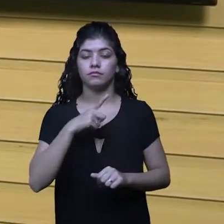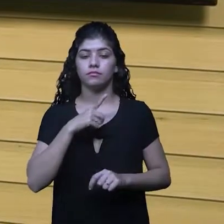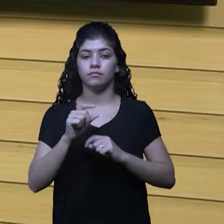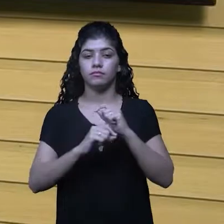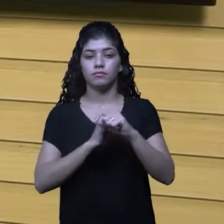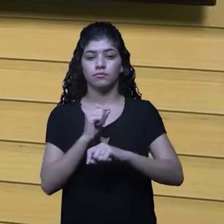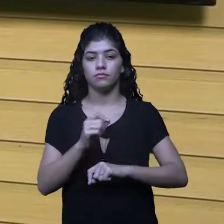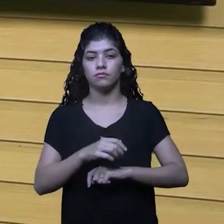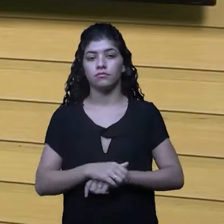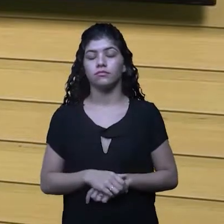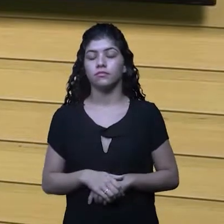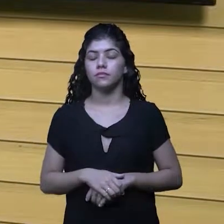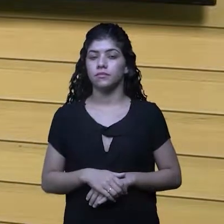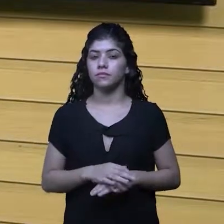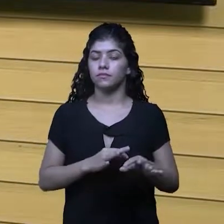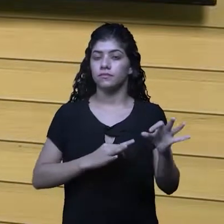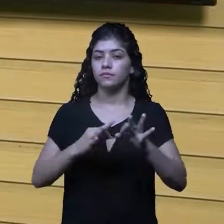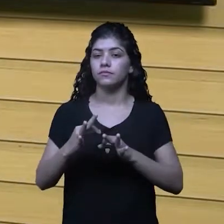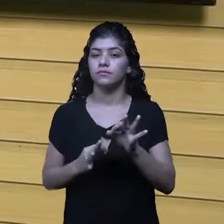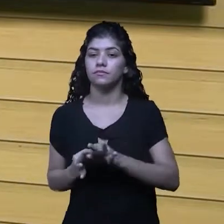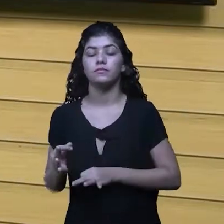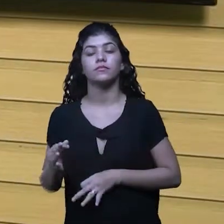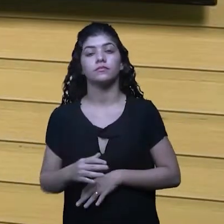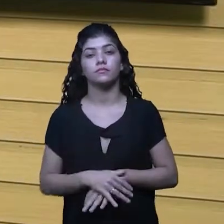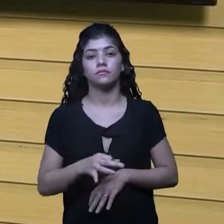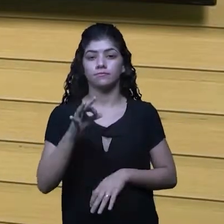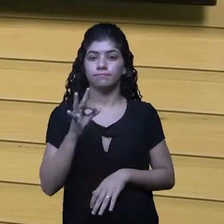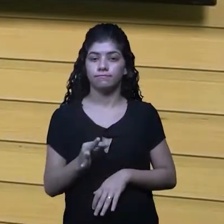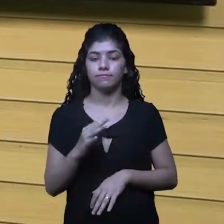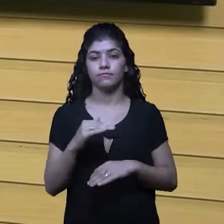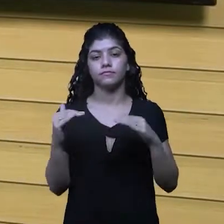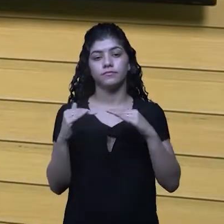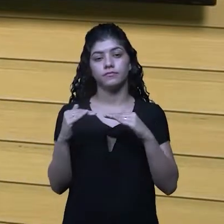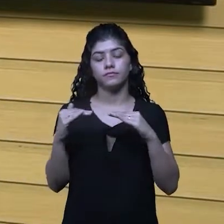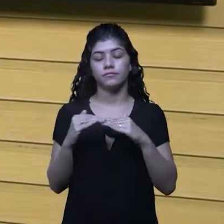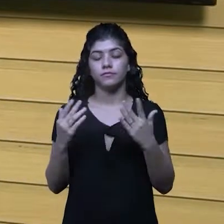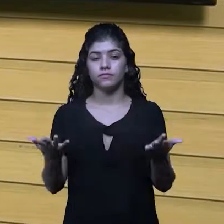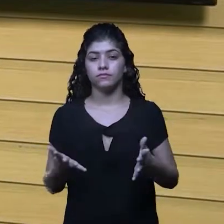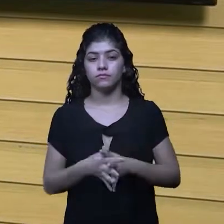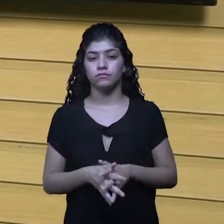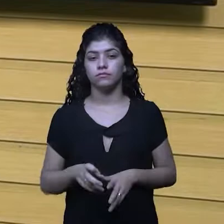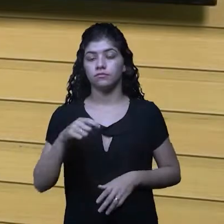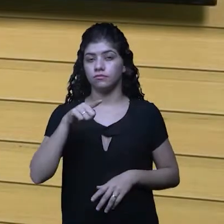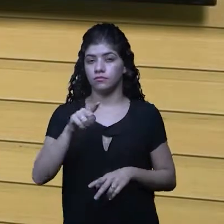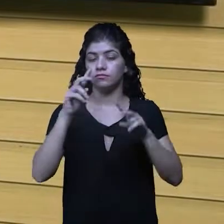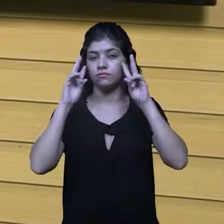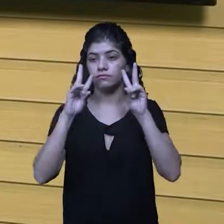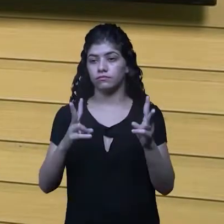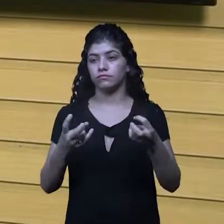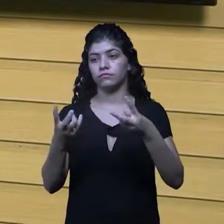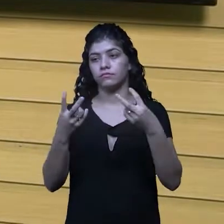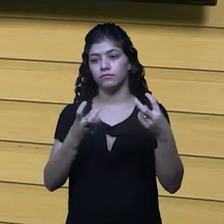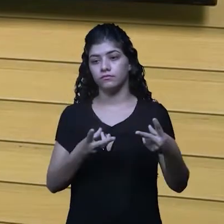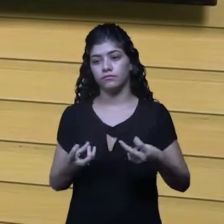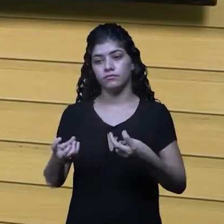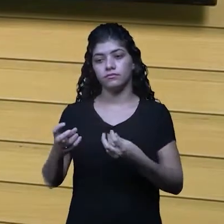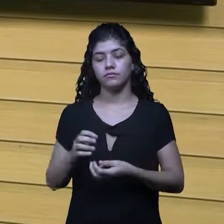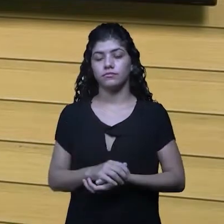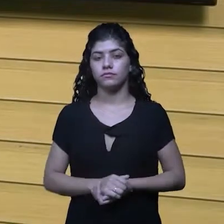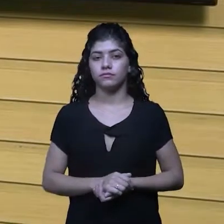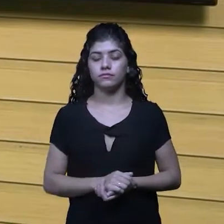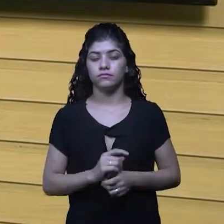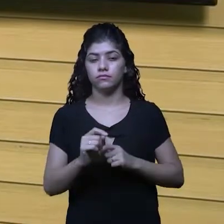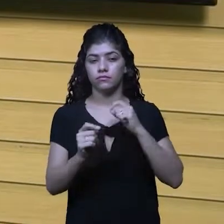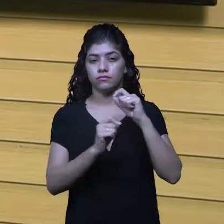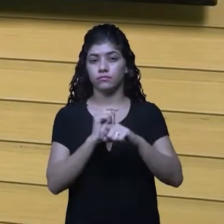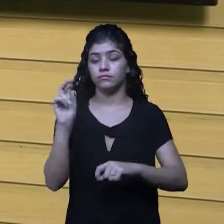que passou pela calibração está medindo agora de forma correta. Tá? E você vai o quê? Verificar se os valores que